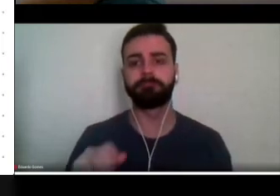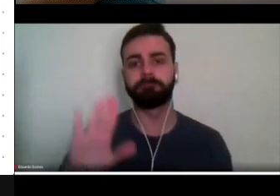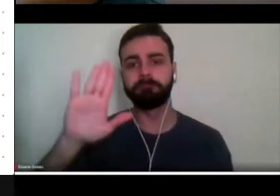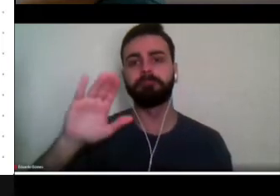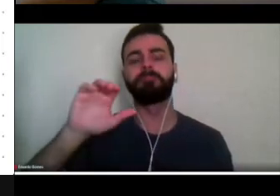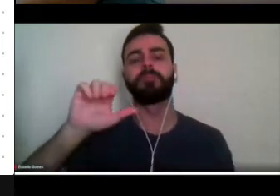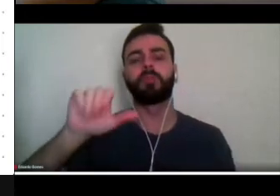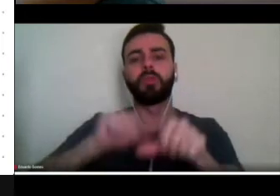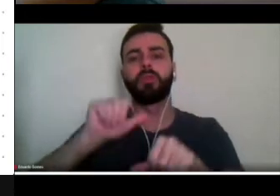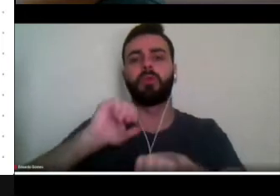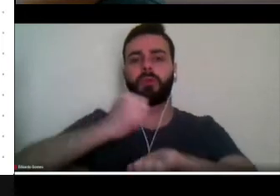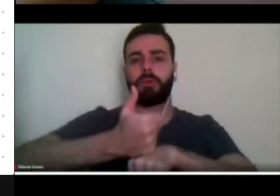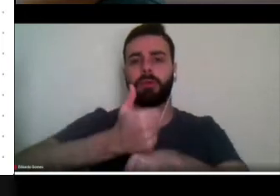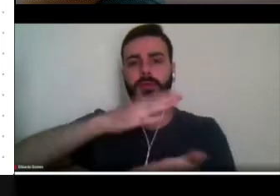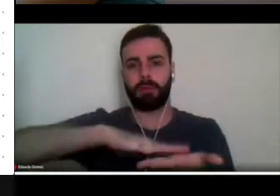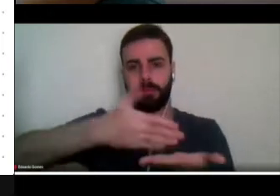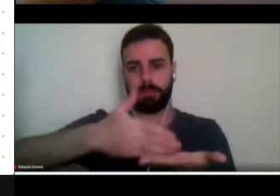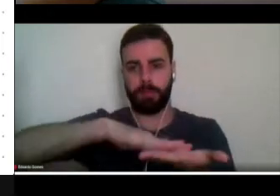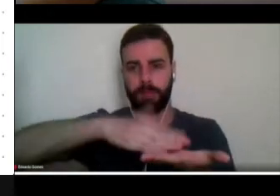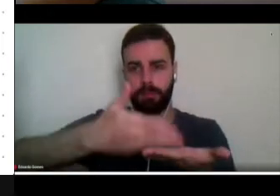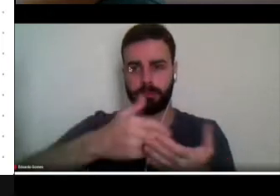Ufit.